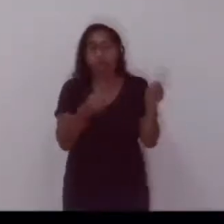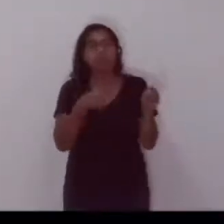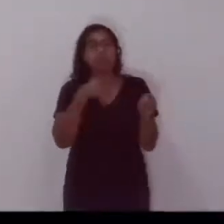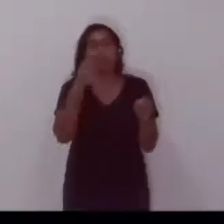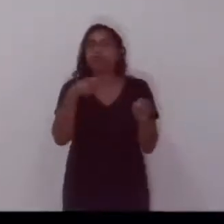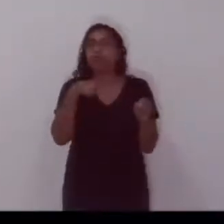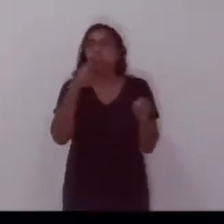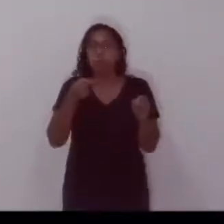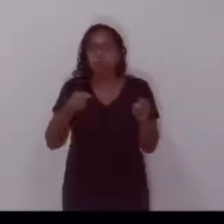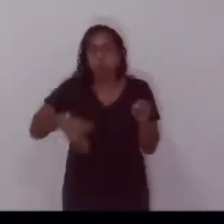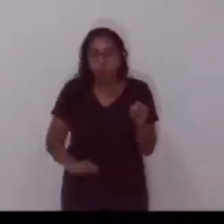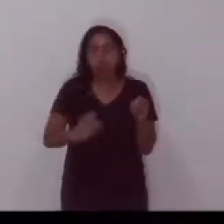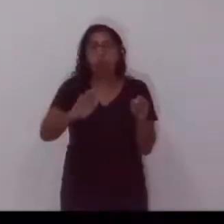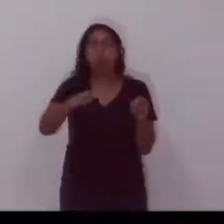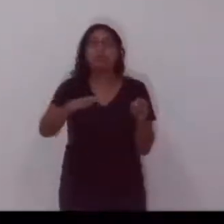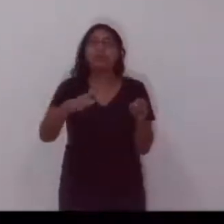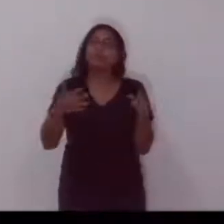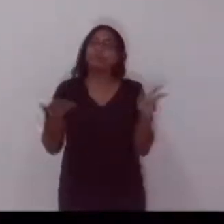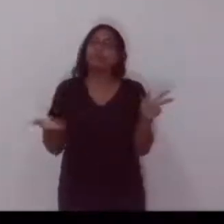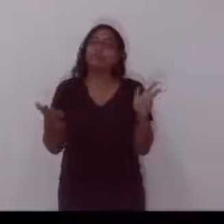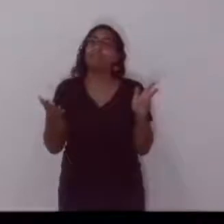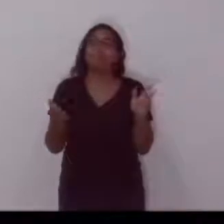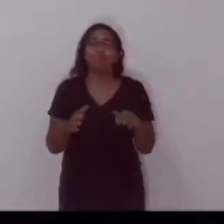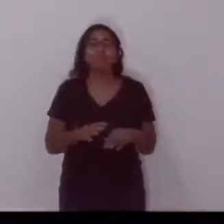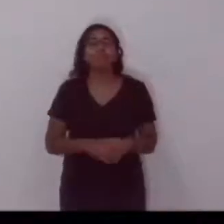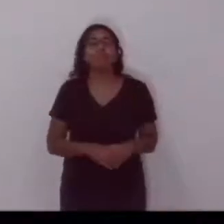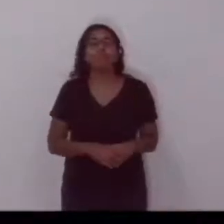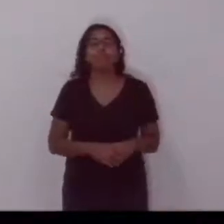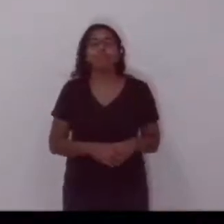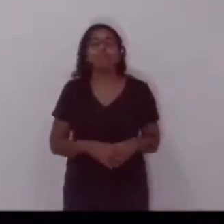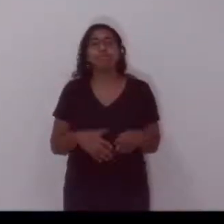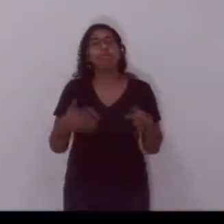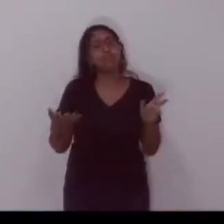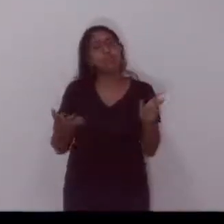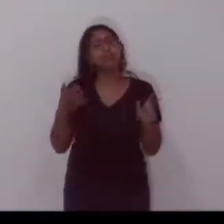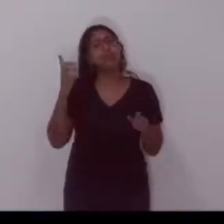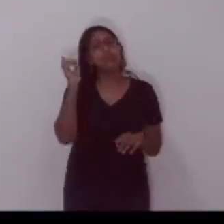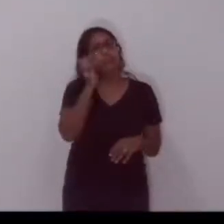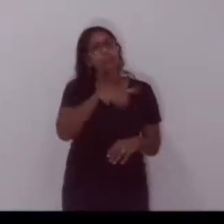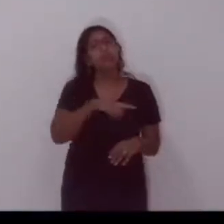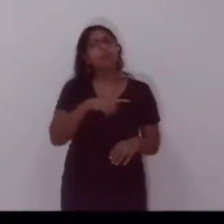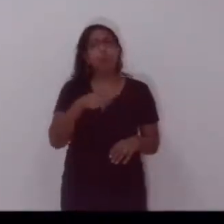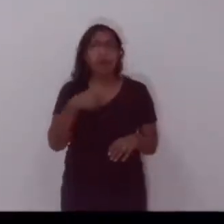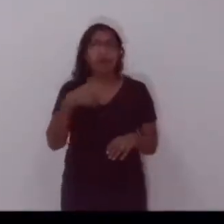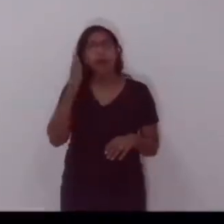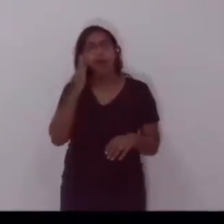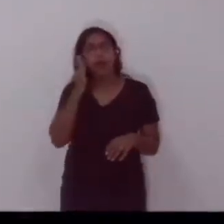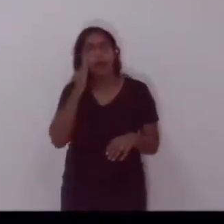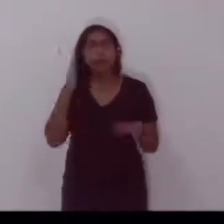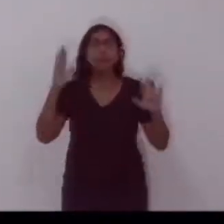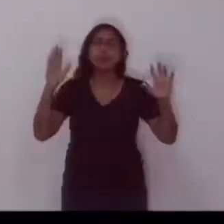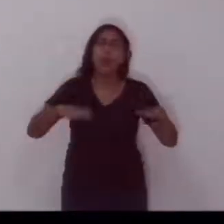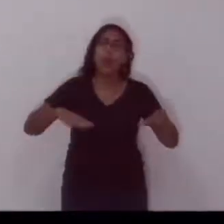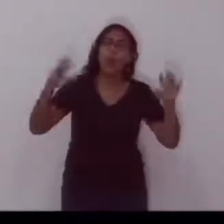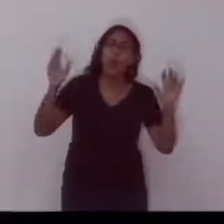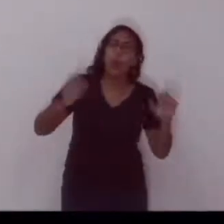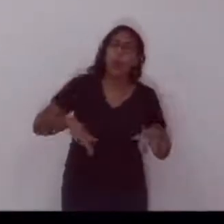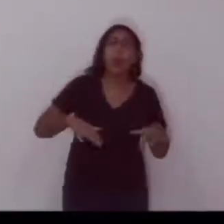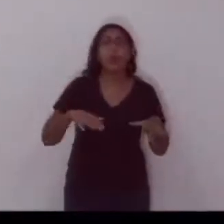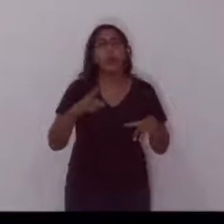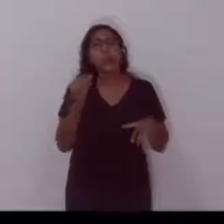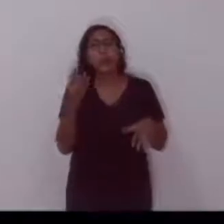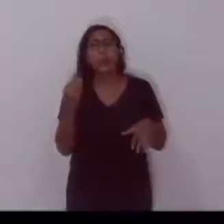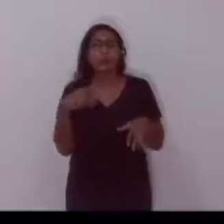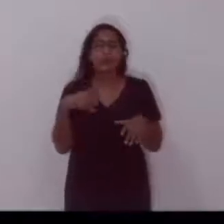precisa, de fato, colocar uma questão técnica nessa situação. Entendo a questão da chuva, a gente sabe que é sazonal, agora